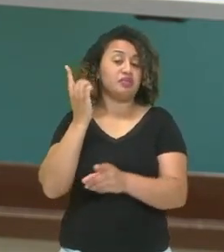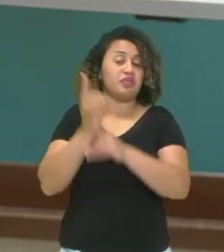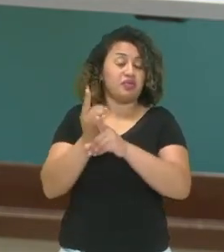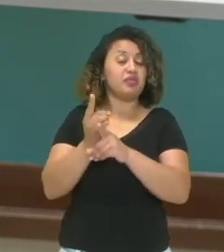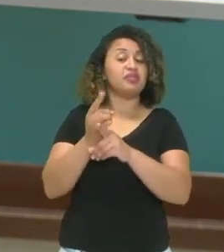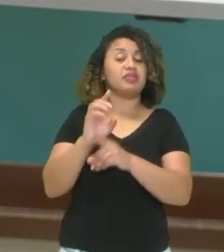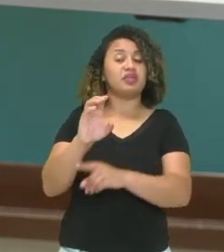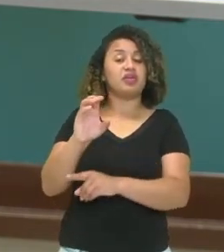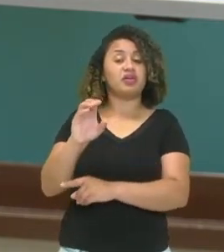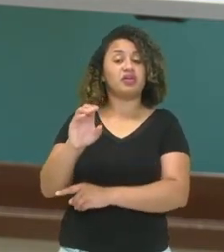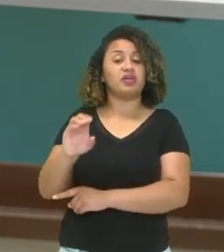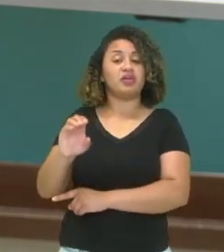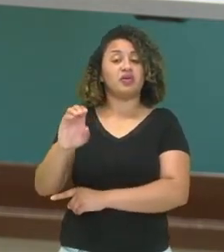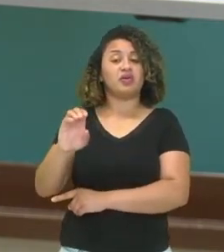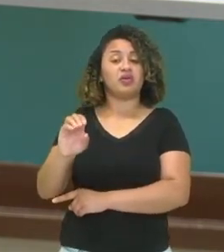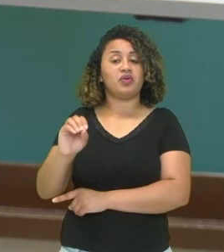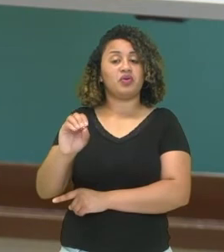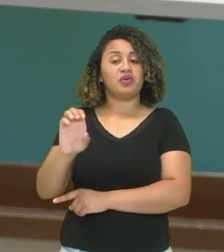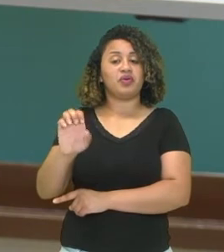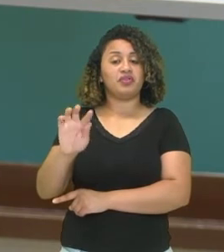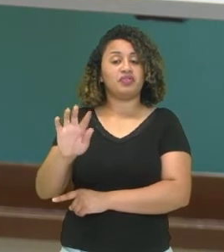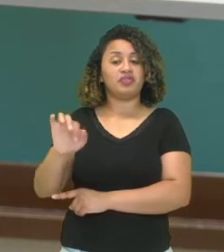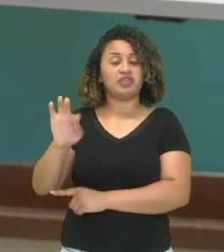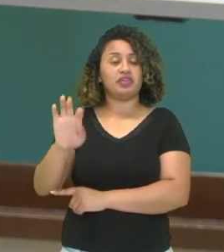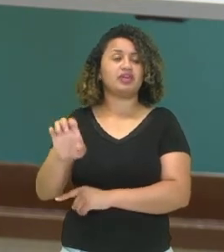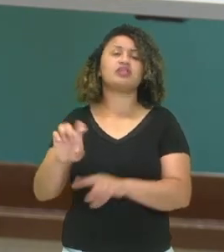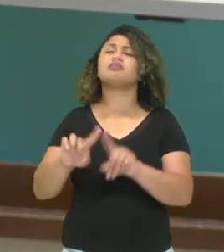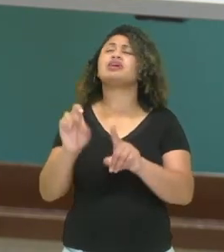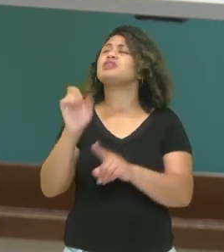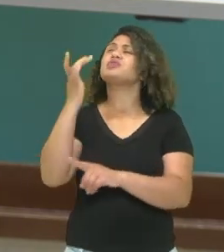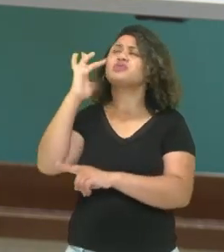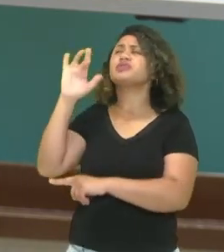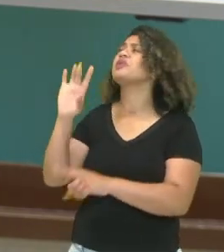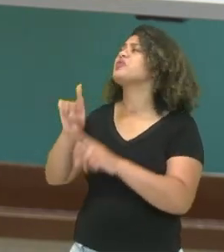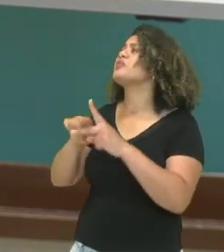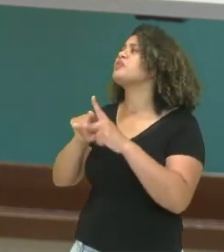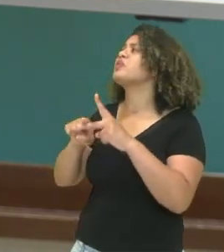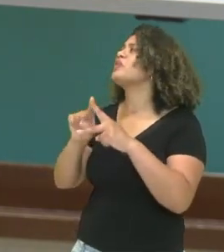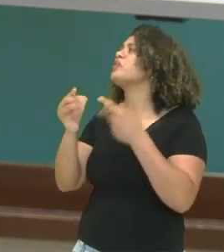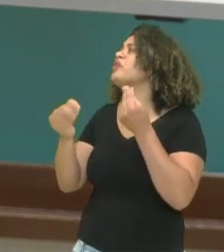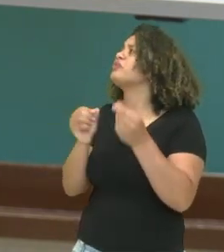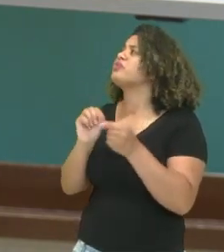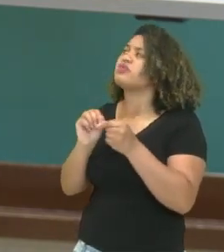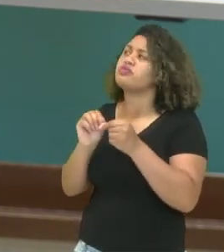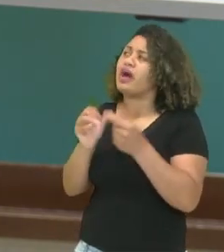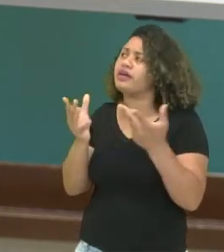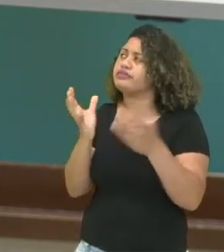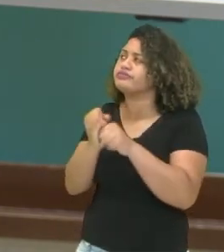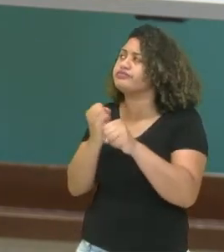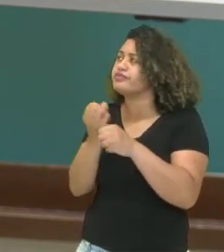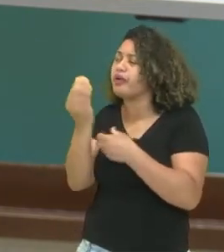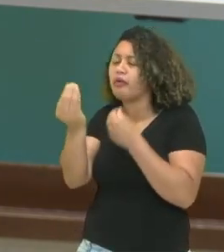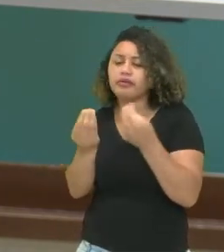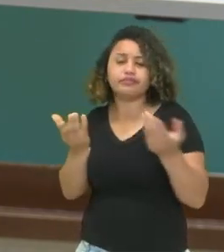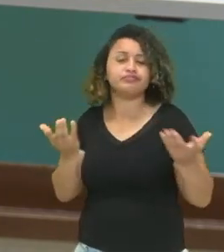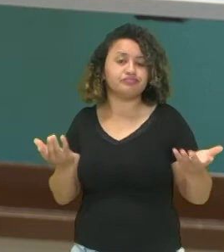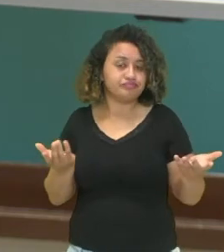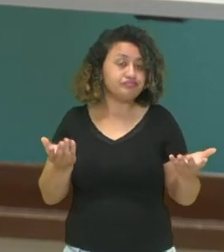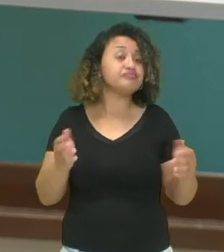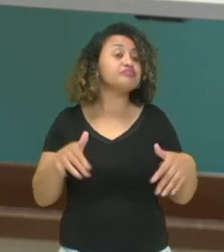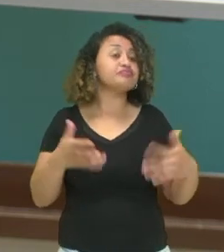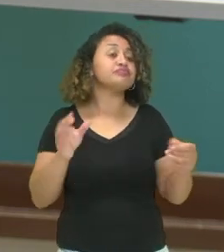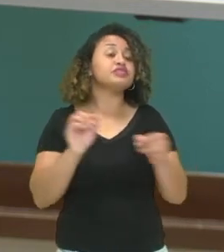não sei o ângulo, professor? Como é que eu posso calcular o coeficiente angular? Para fazer isso, o que eu